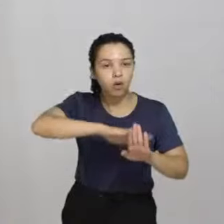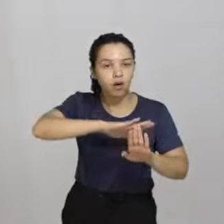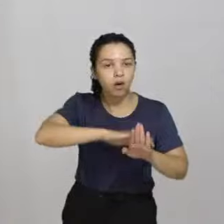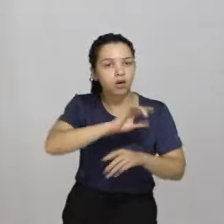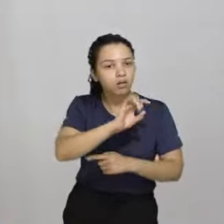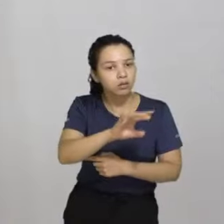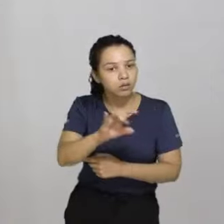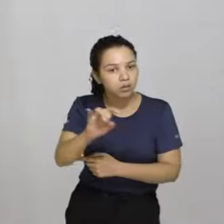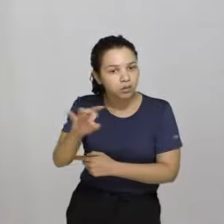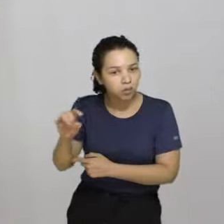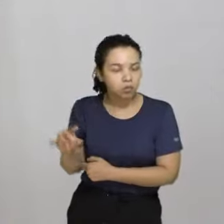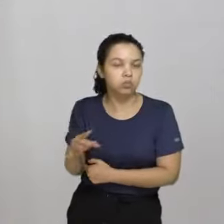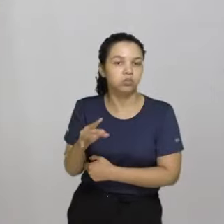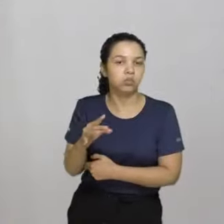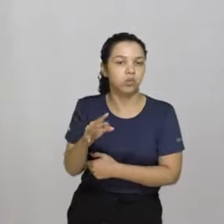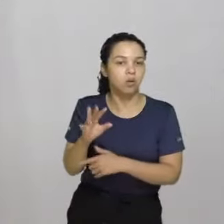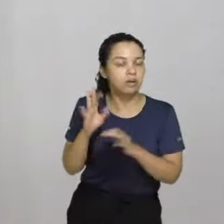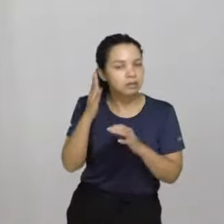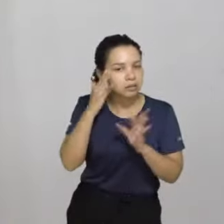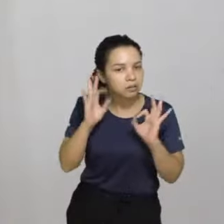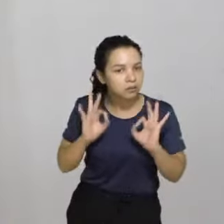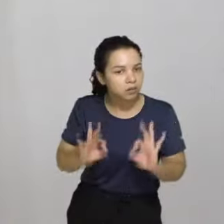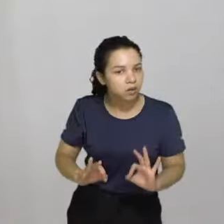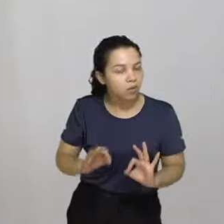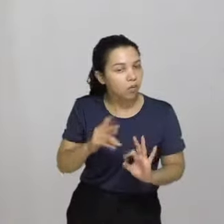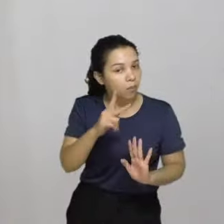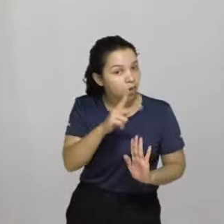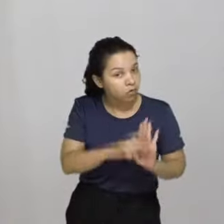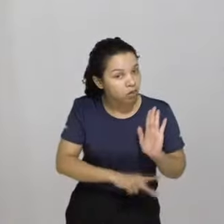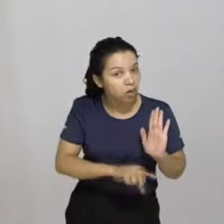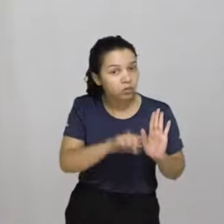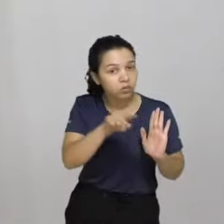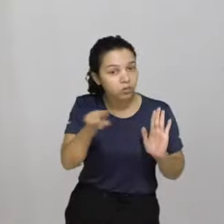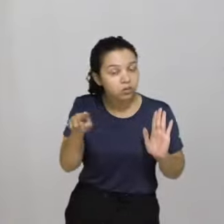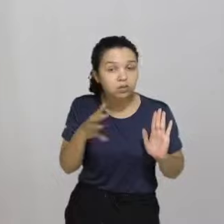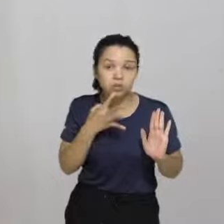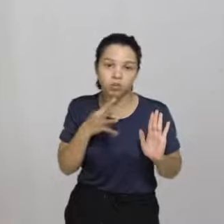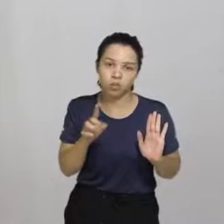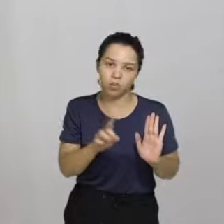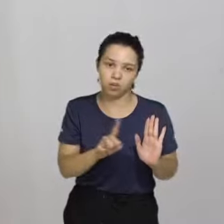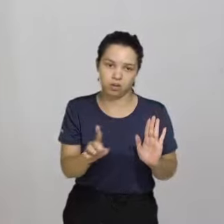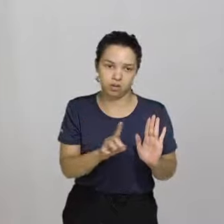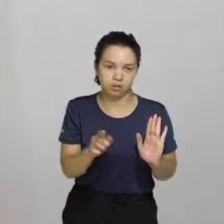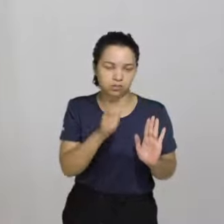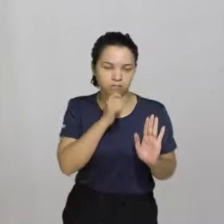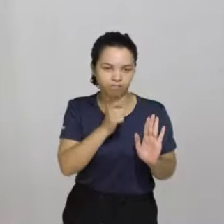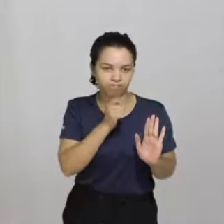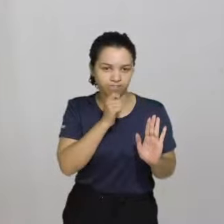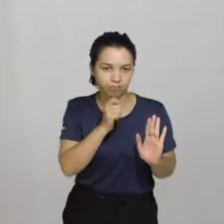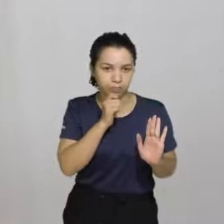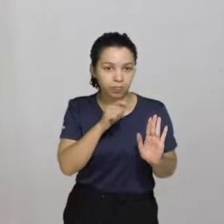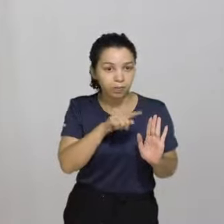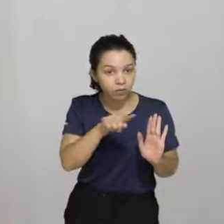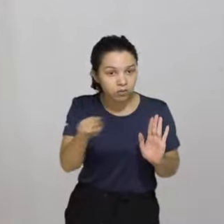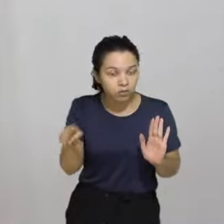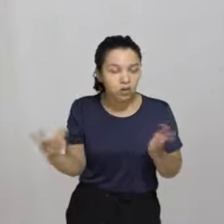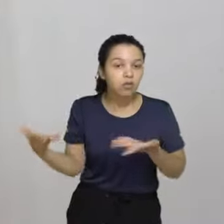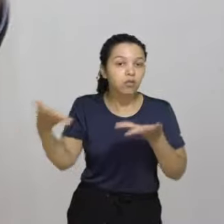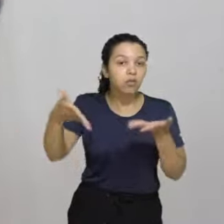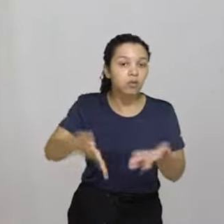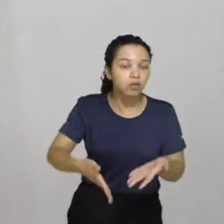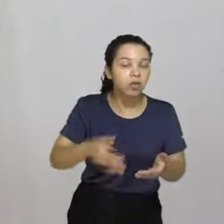tenho certeza que vocês não conhecem o projeto ainda. Vocês vieram aqui para pedir a revogação. E